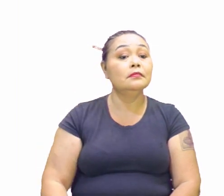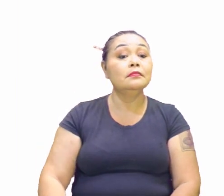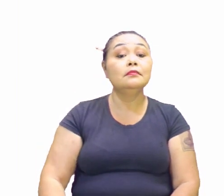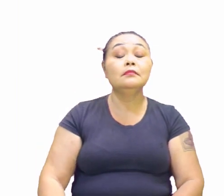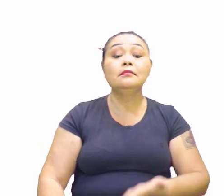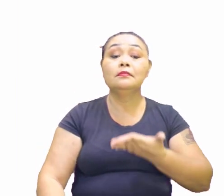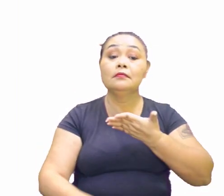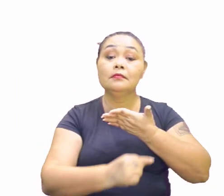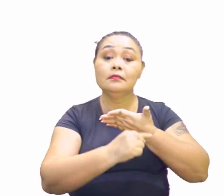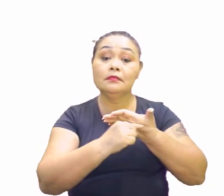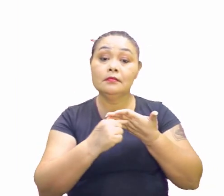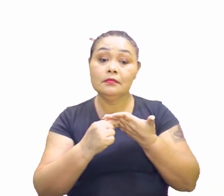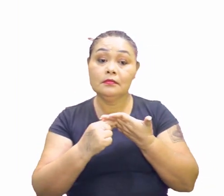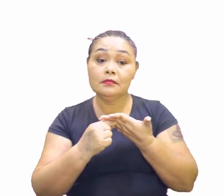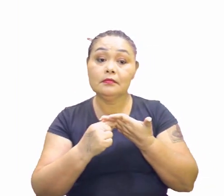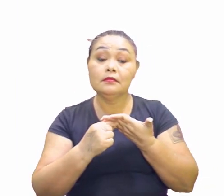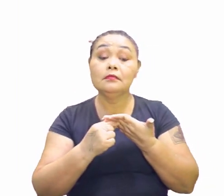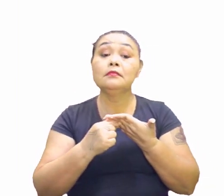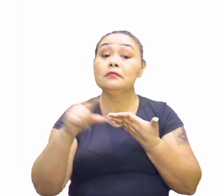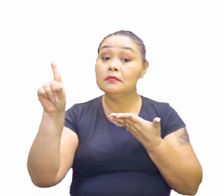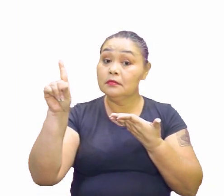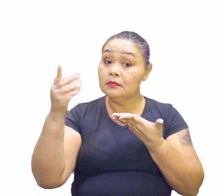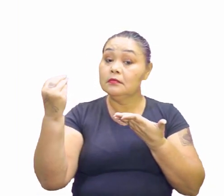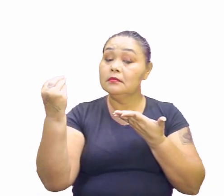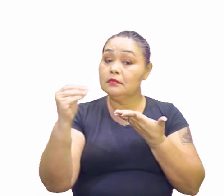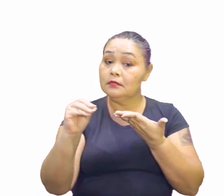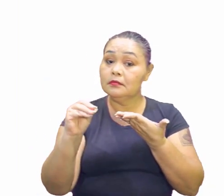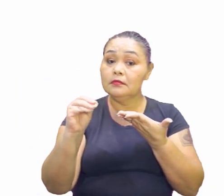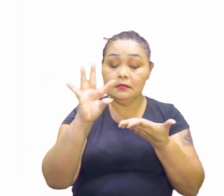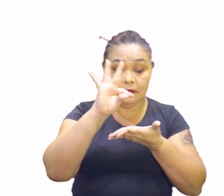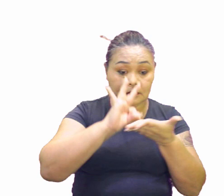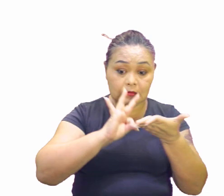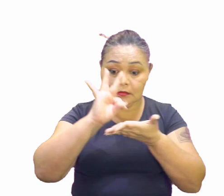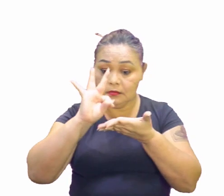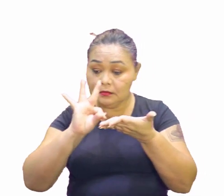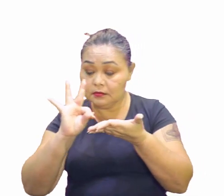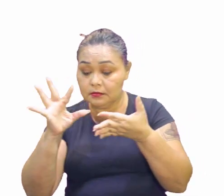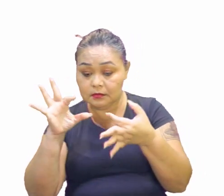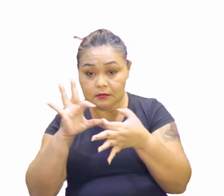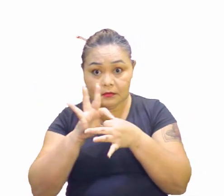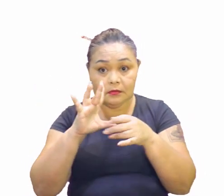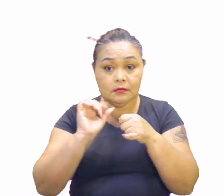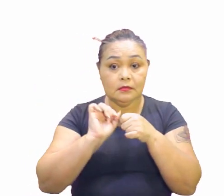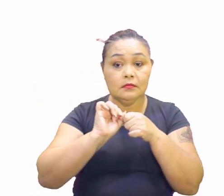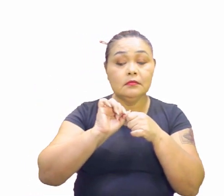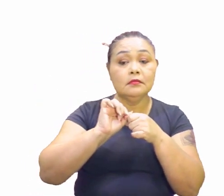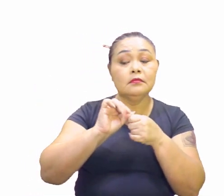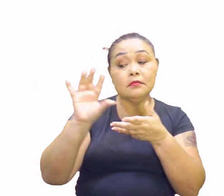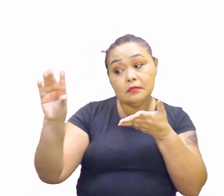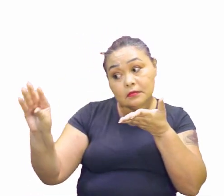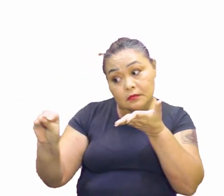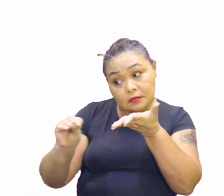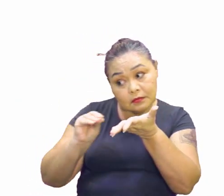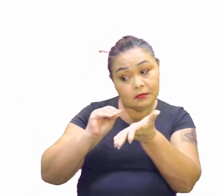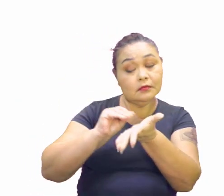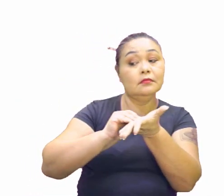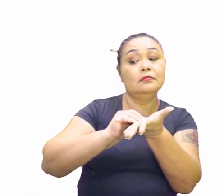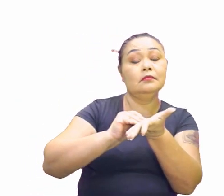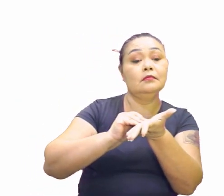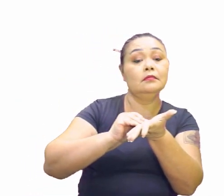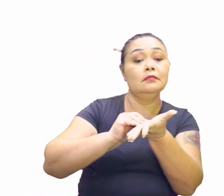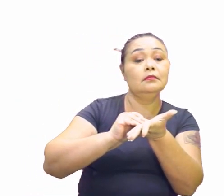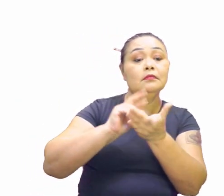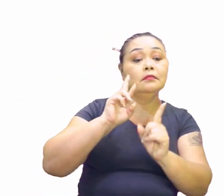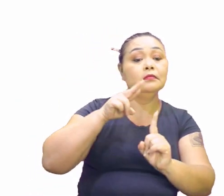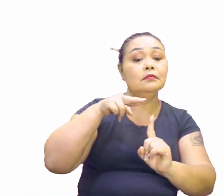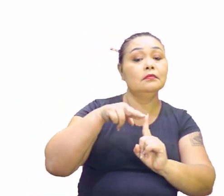Agora, citação. Nesse formato, a intertextualidade reproduz parte de um texto de referência.